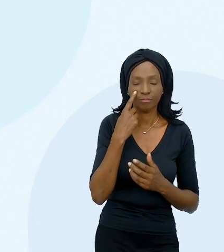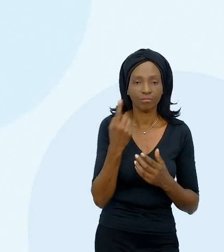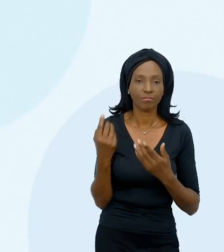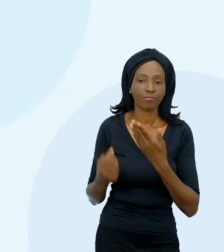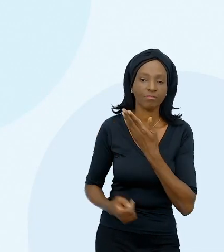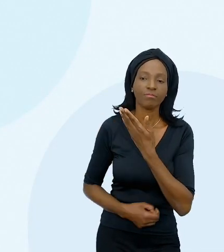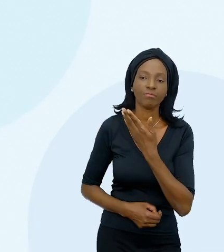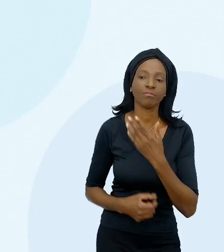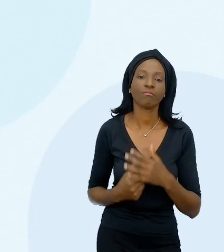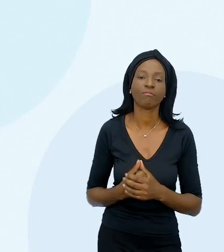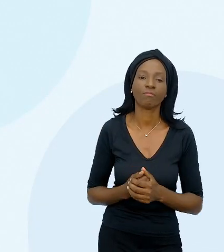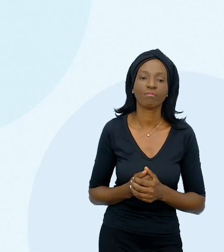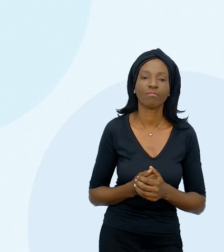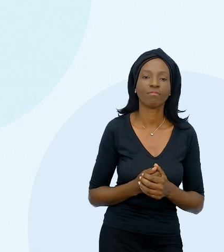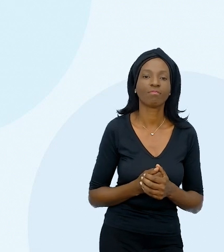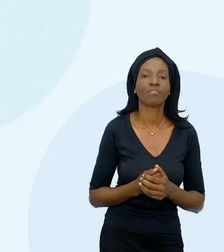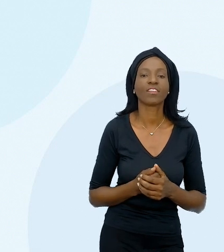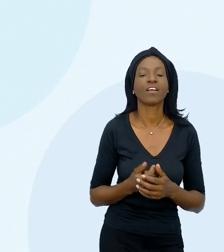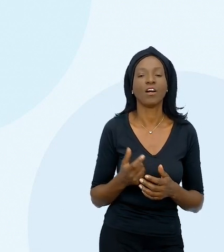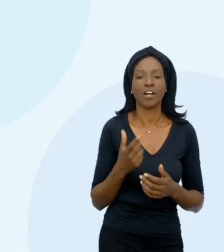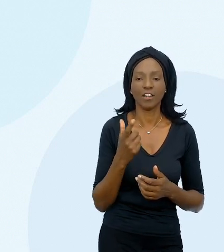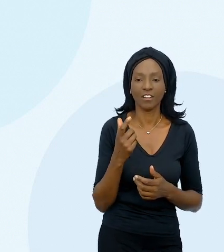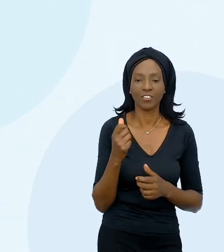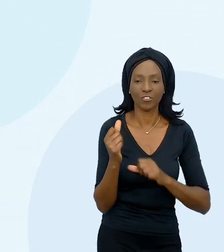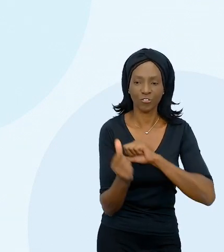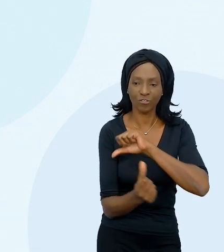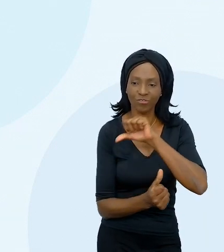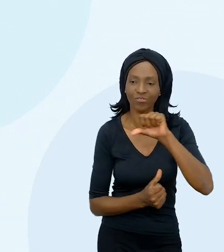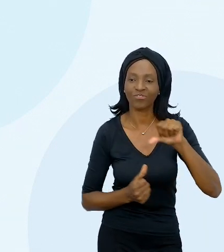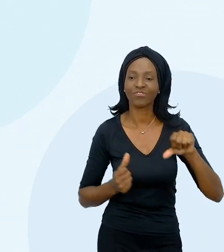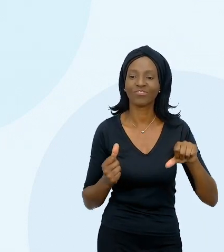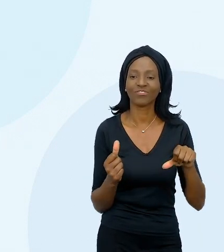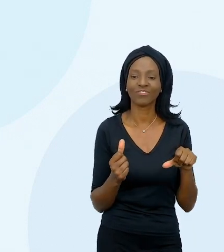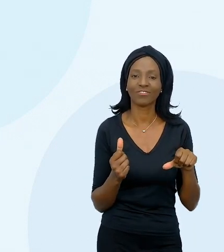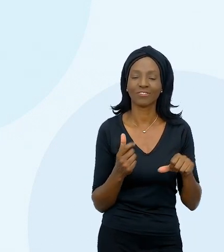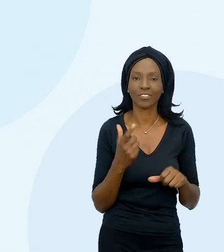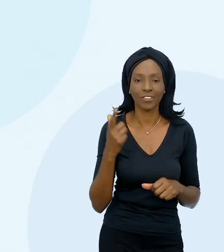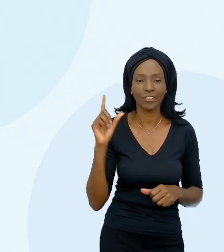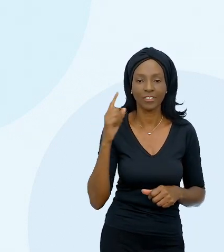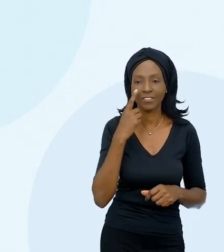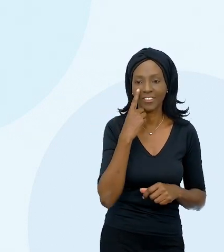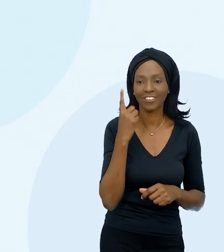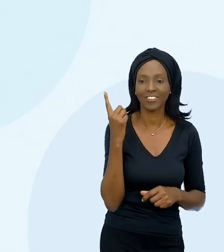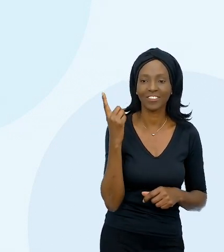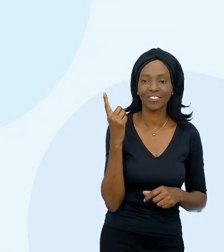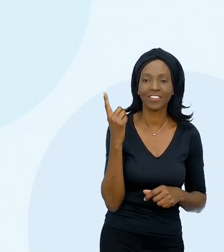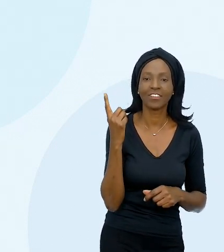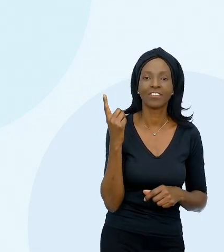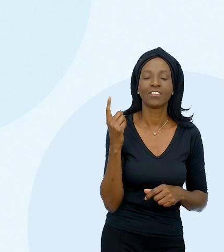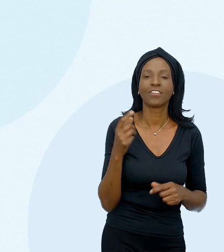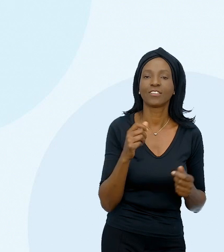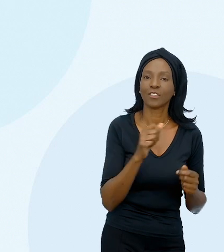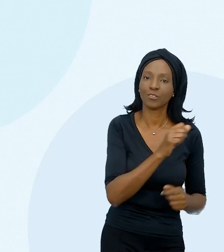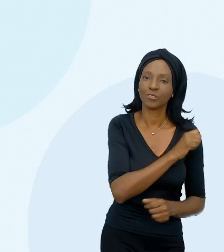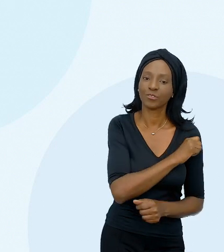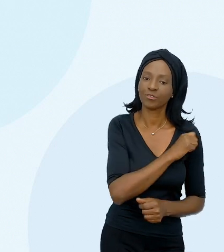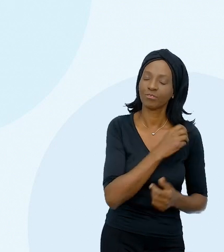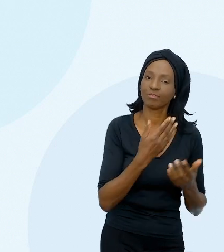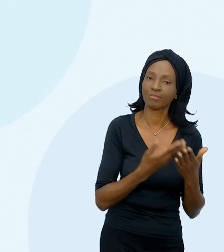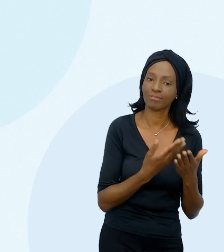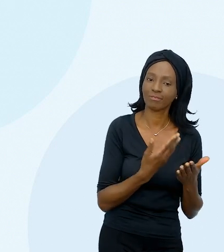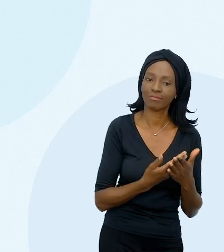e a gente faz novamente o movimento, né? Então veja, nesse caso os estudantes,